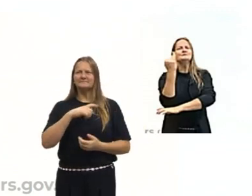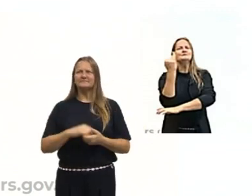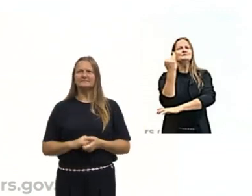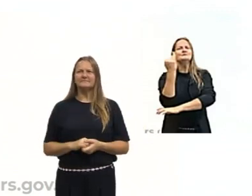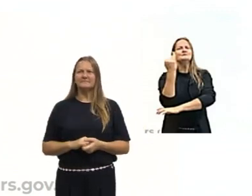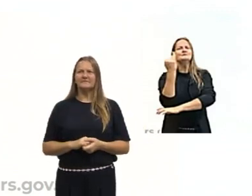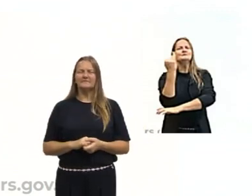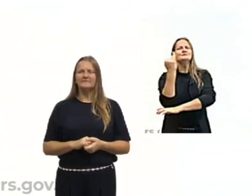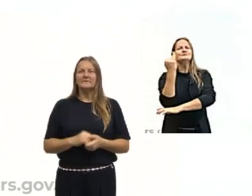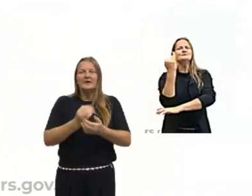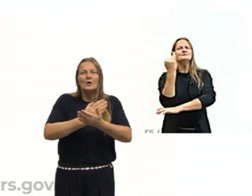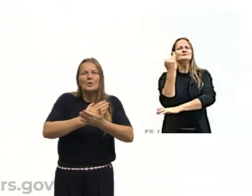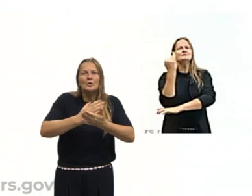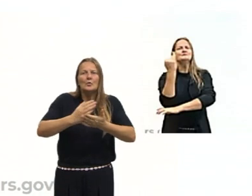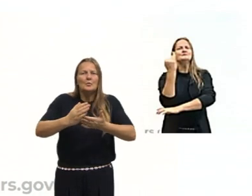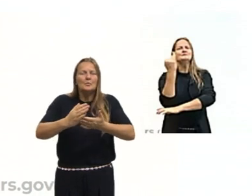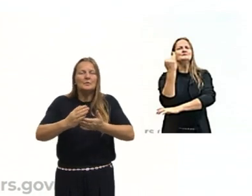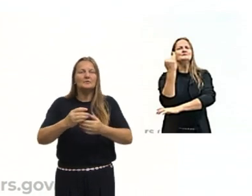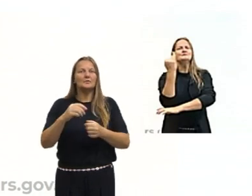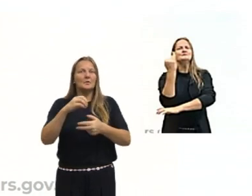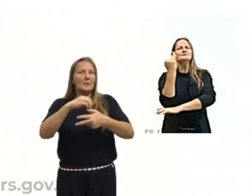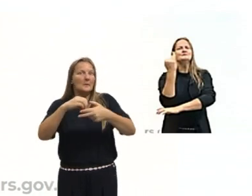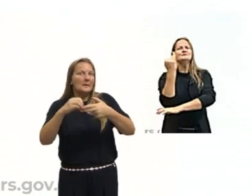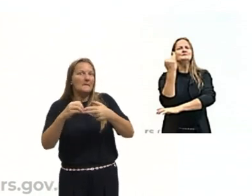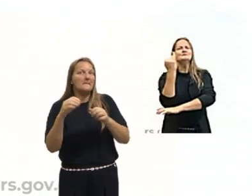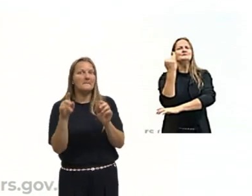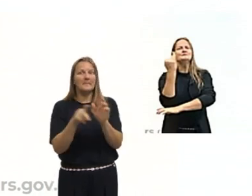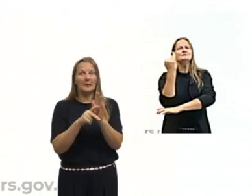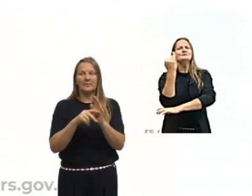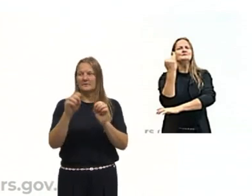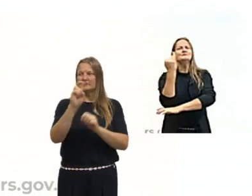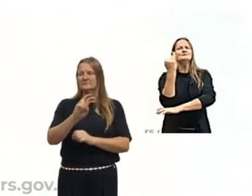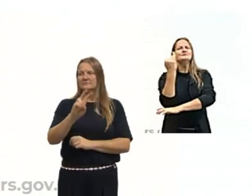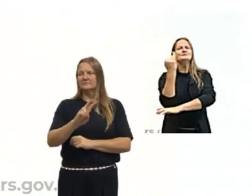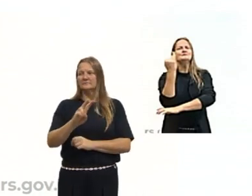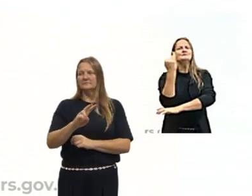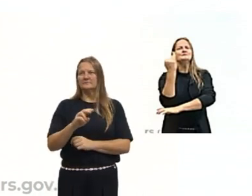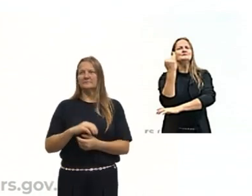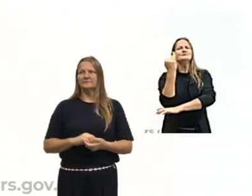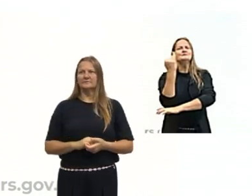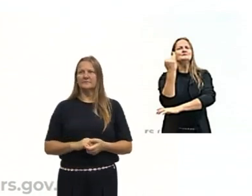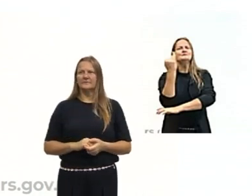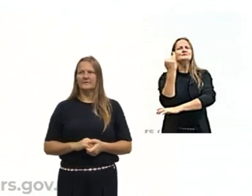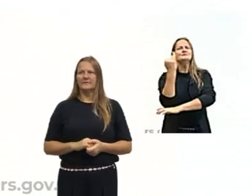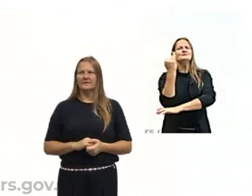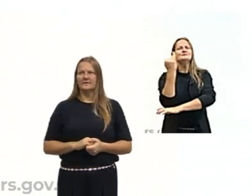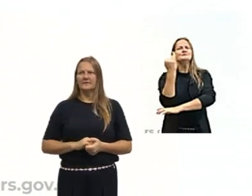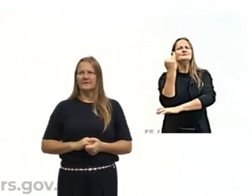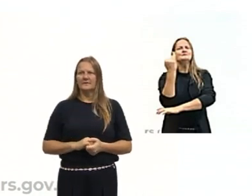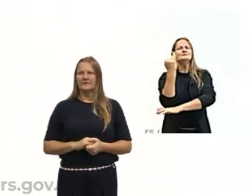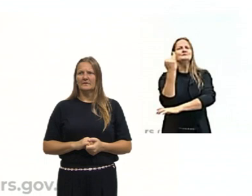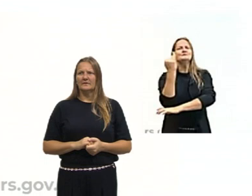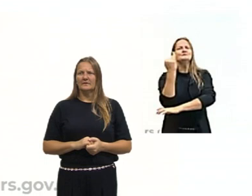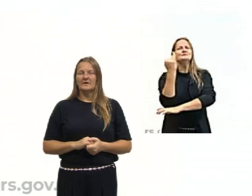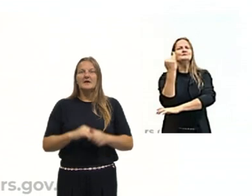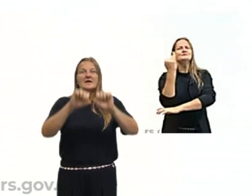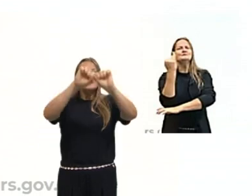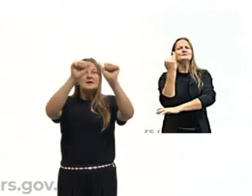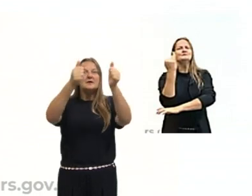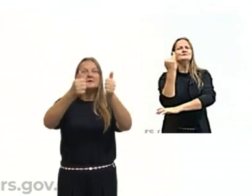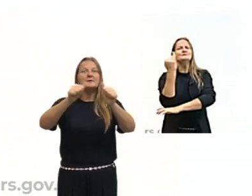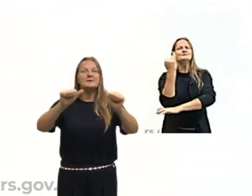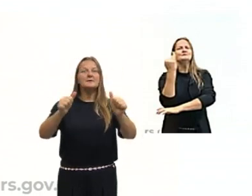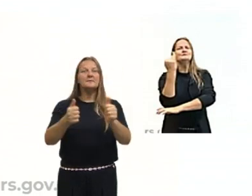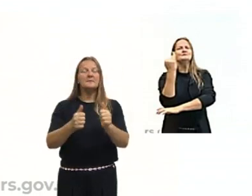questão né para começar antes de ir para alguma questão específica ele fez um levantamento de que tiveram 14 imagens presentes na